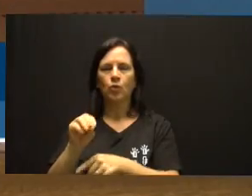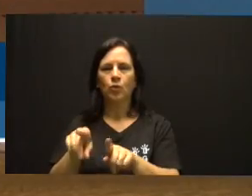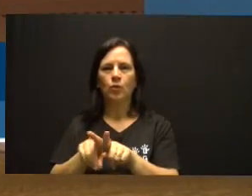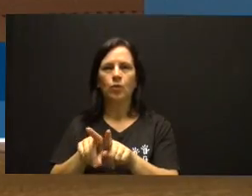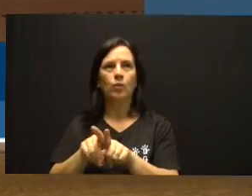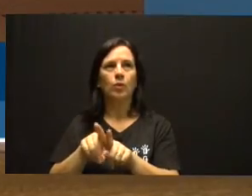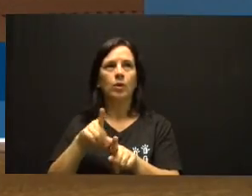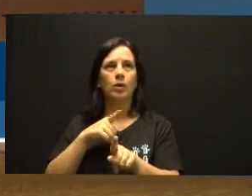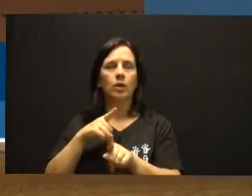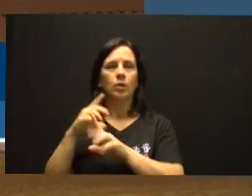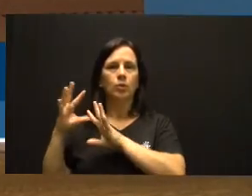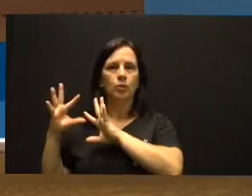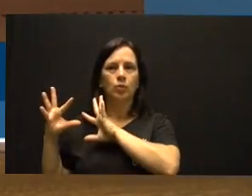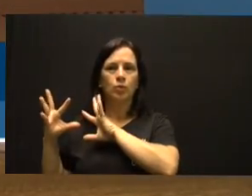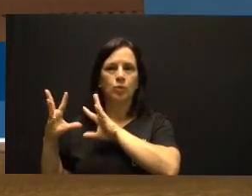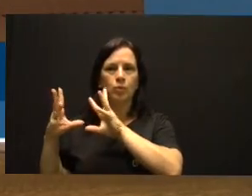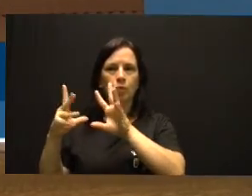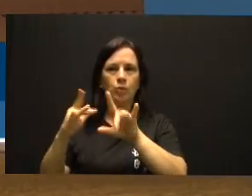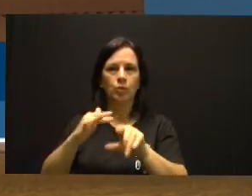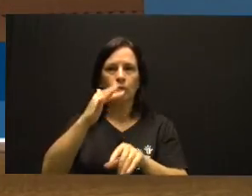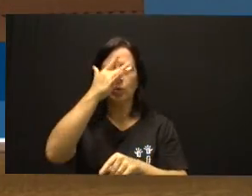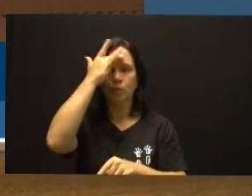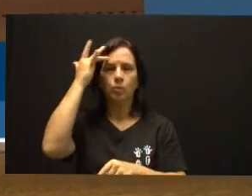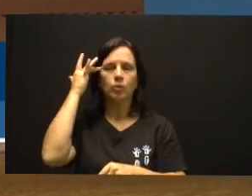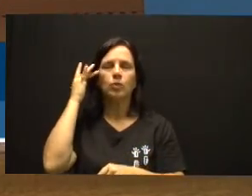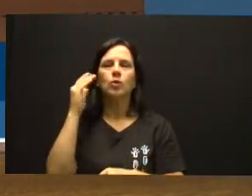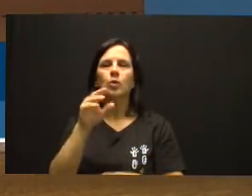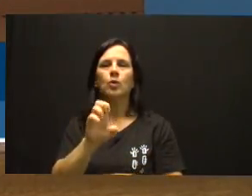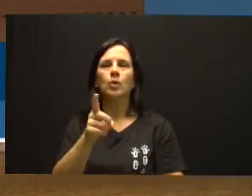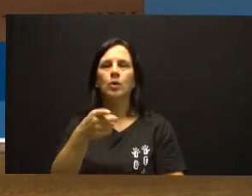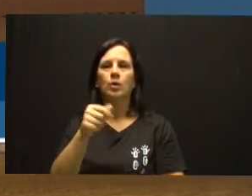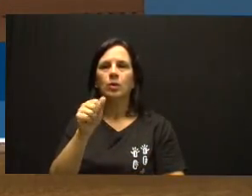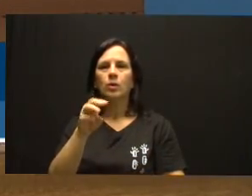existência de demanda reprimida para a realização dos exames, fazendo com que